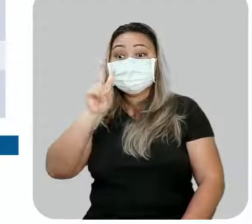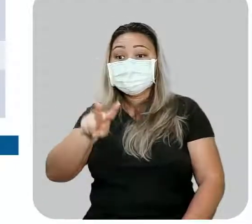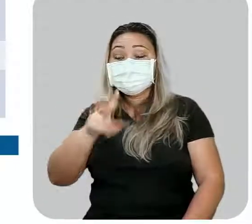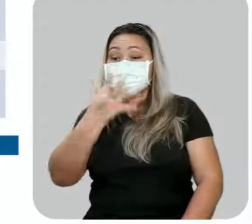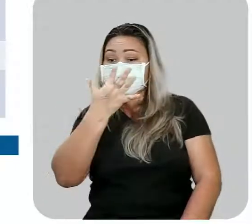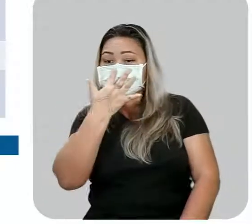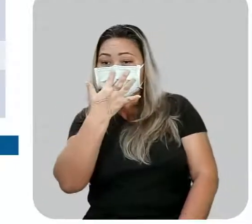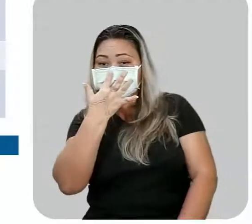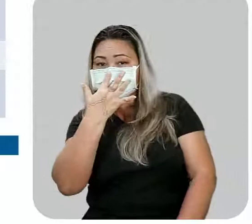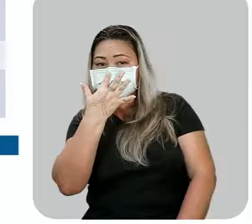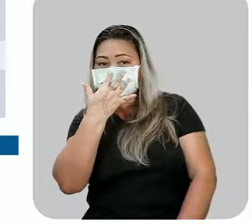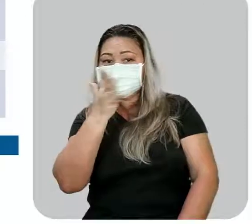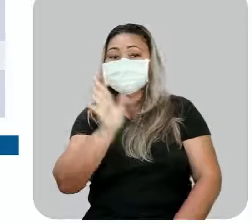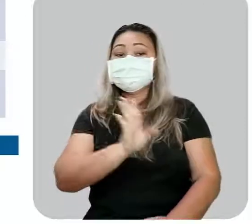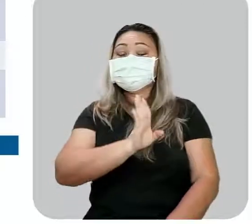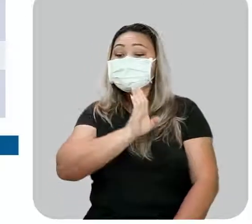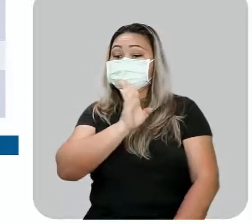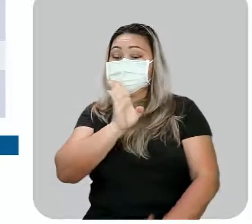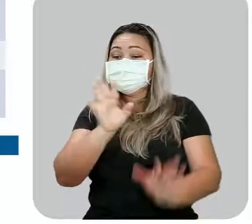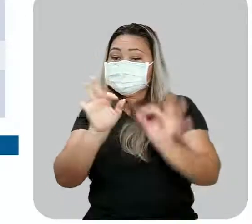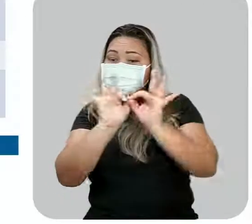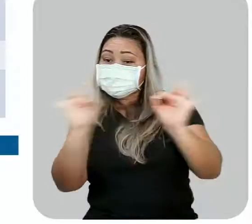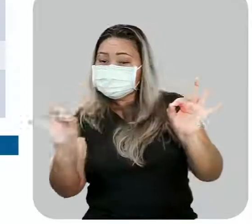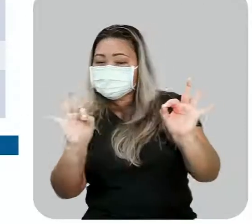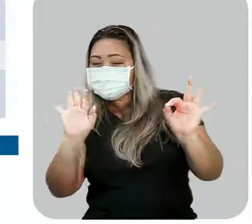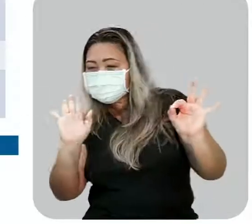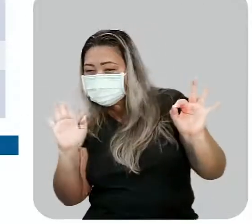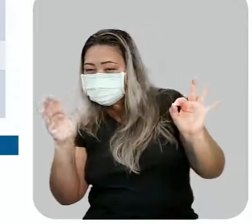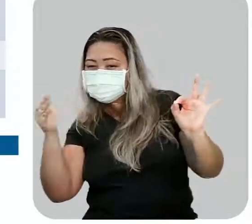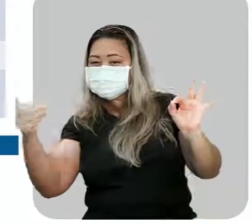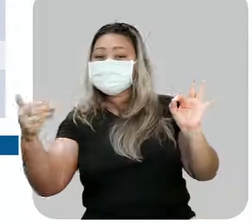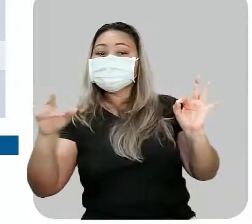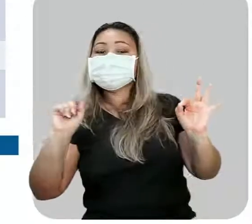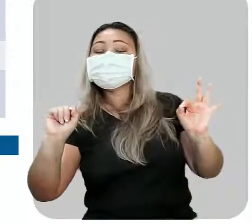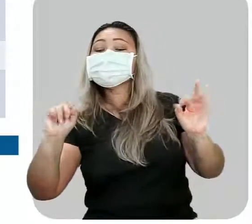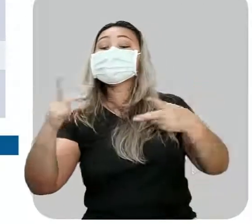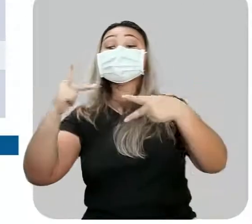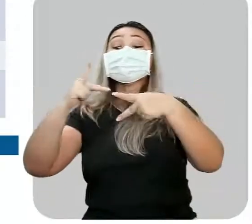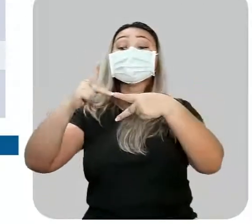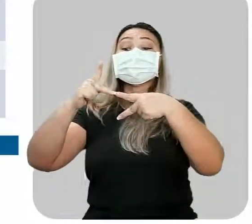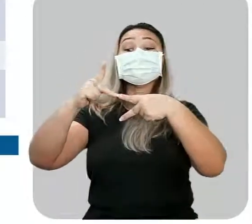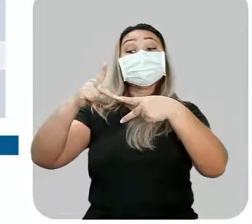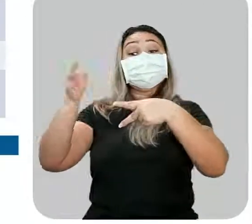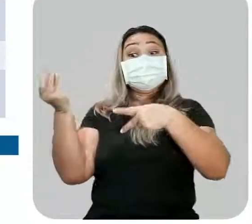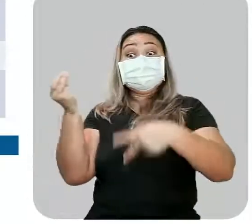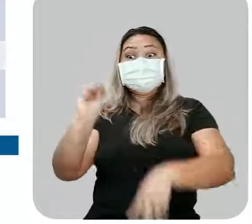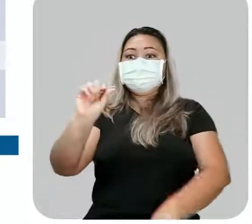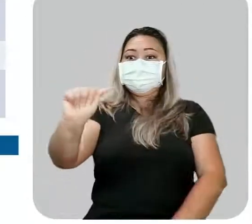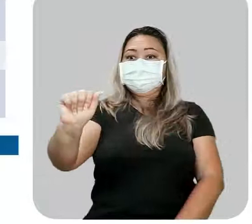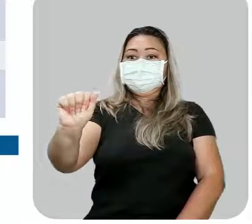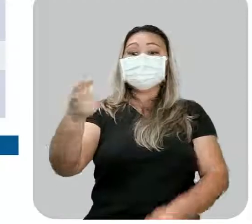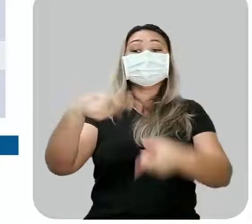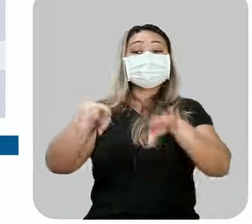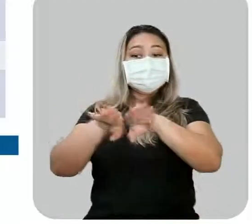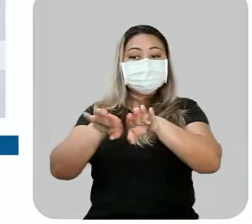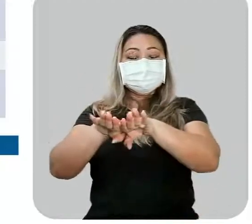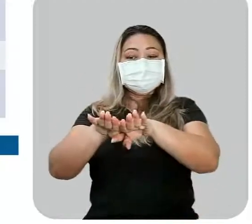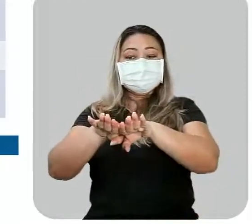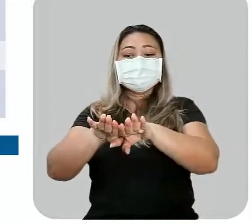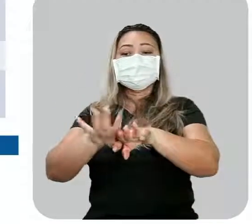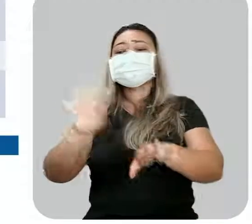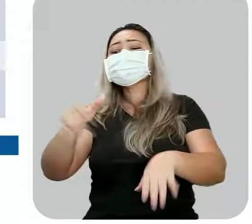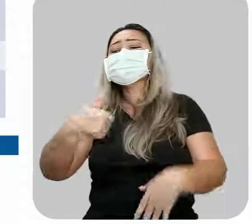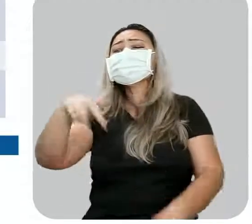V, verbo transitivo, né, indireto, vai pedir que preposição? A também.